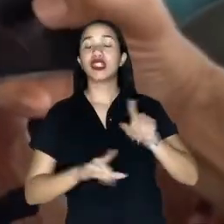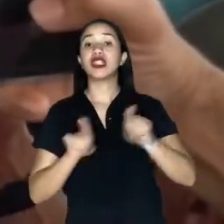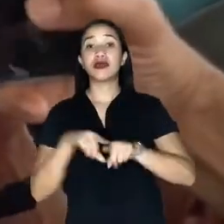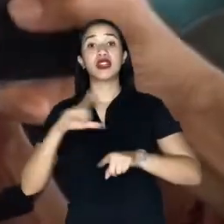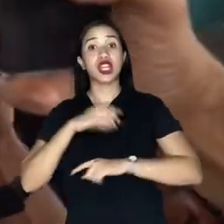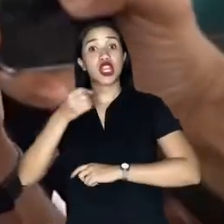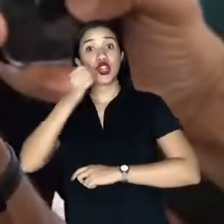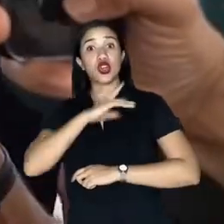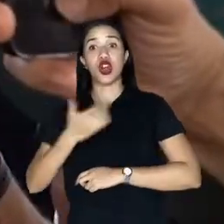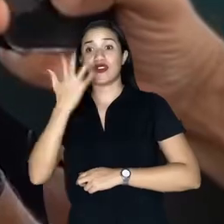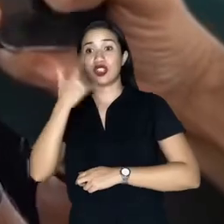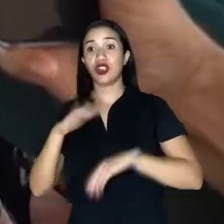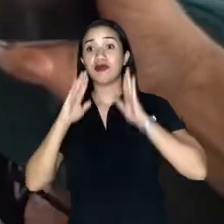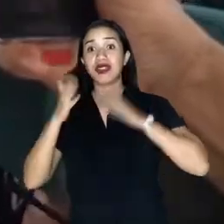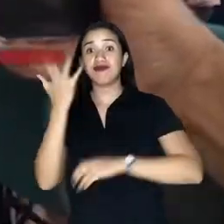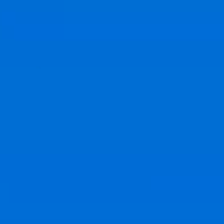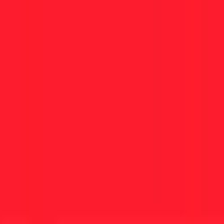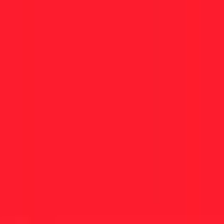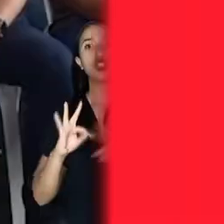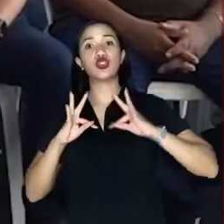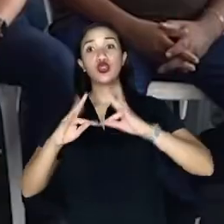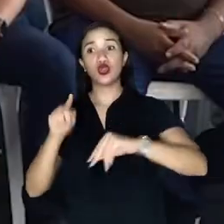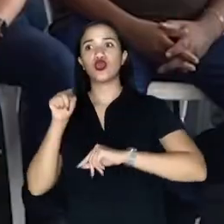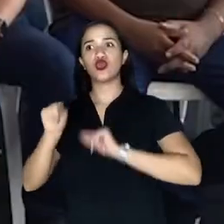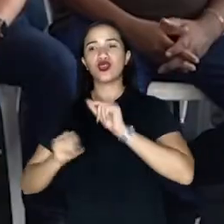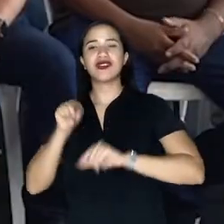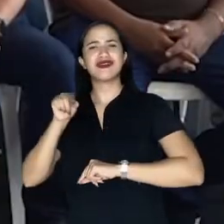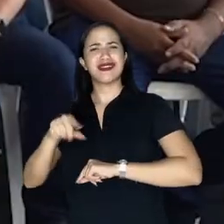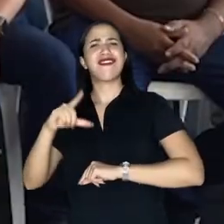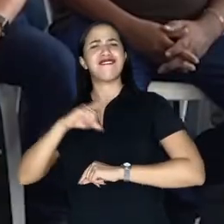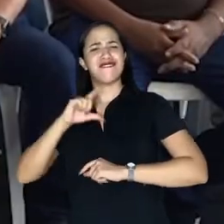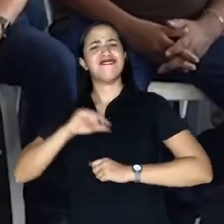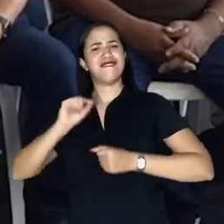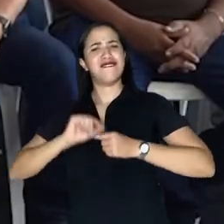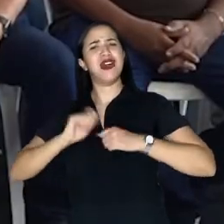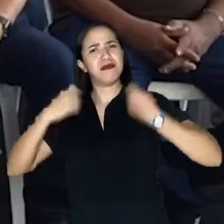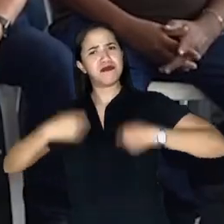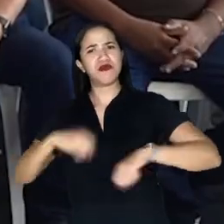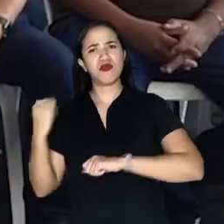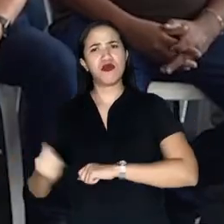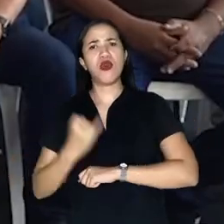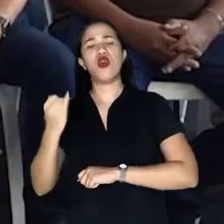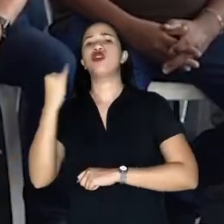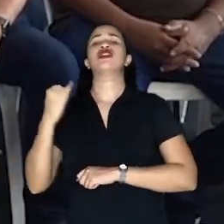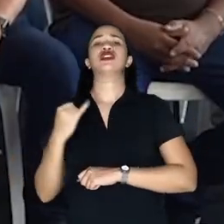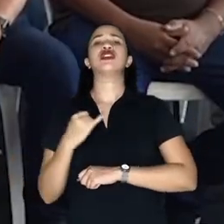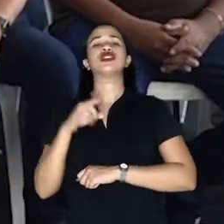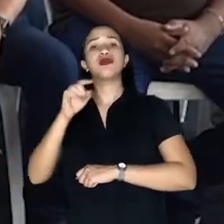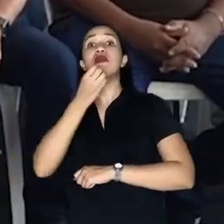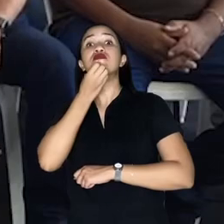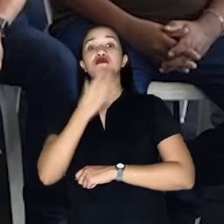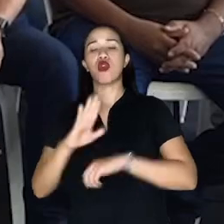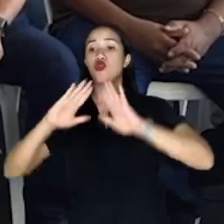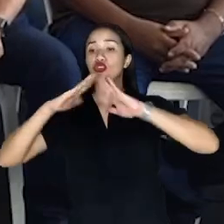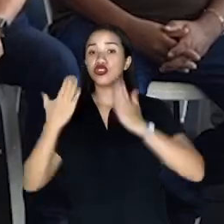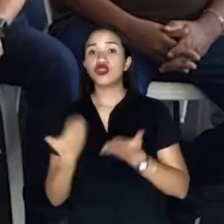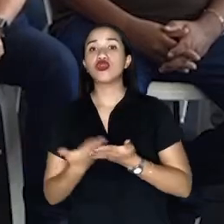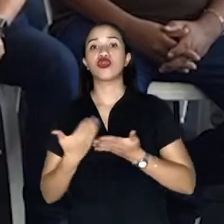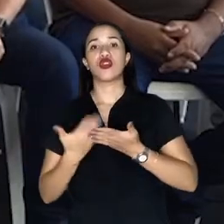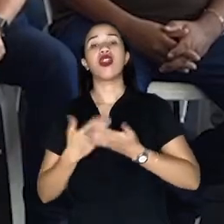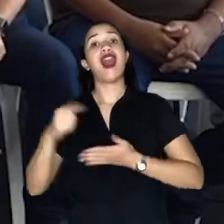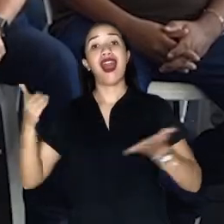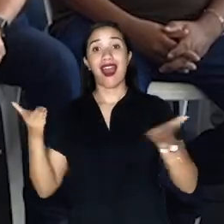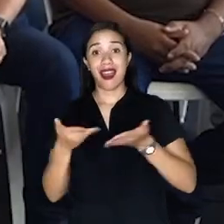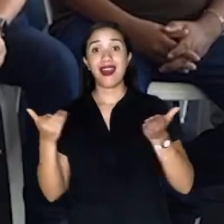município também terá uma nova creche. Tudo aquilo que se faz necessário para uma boa